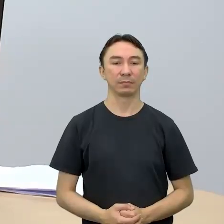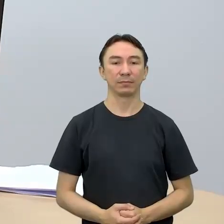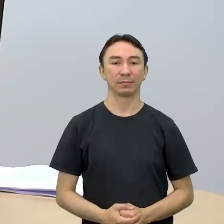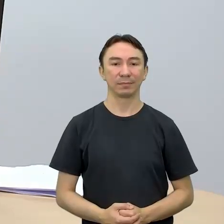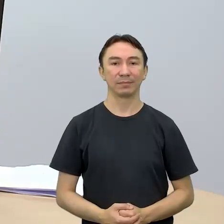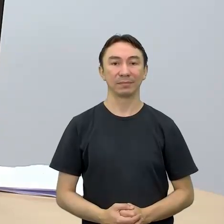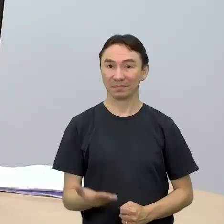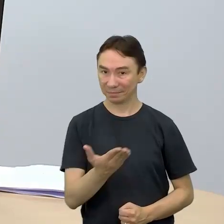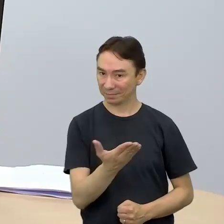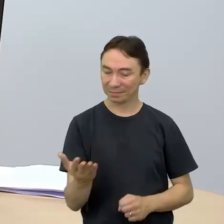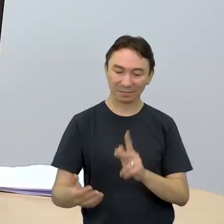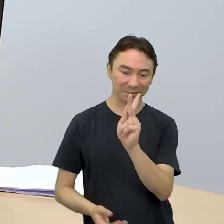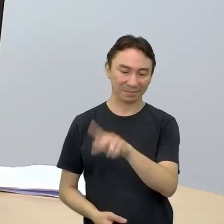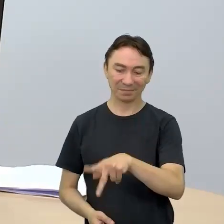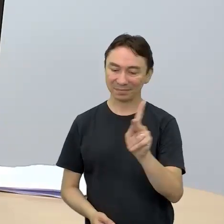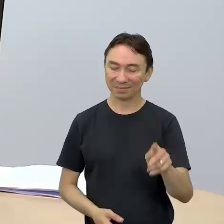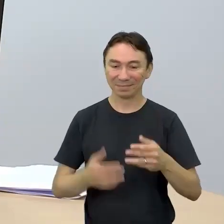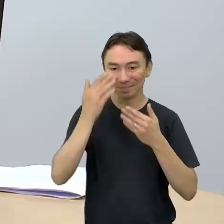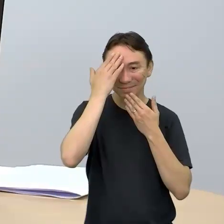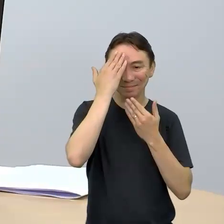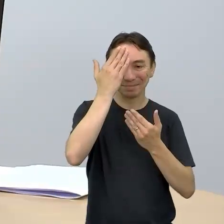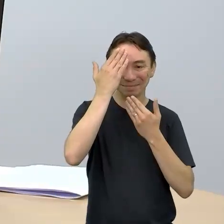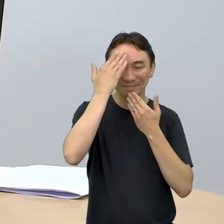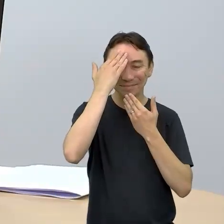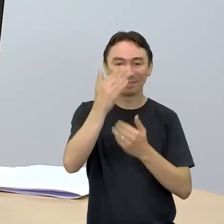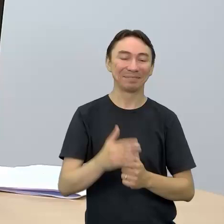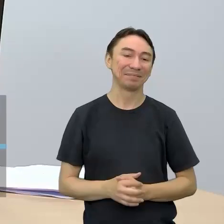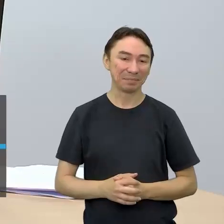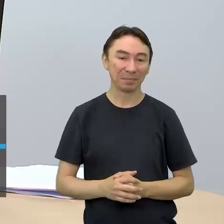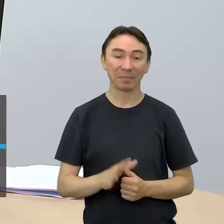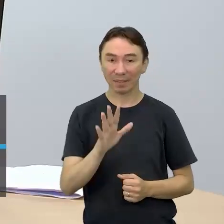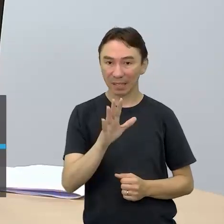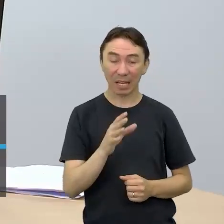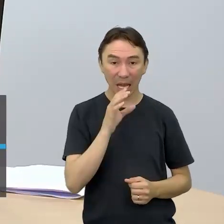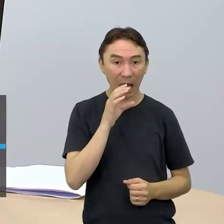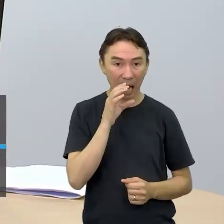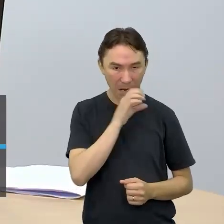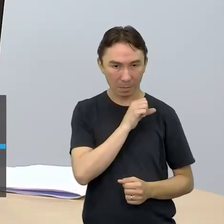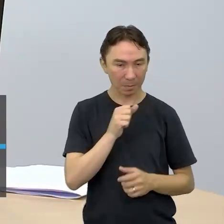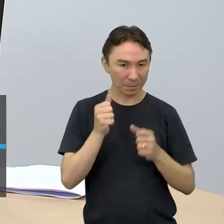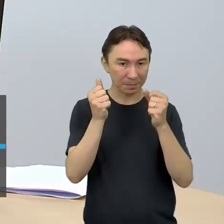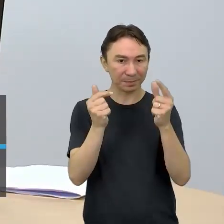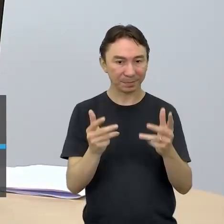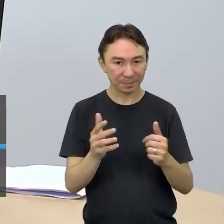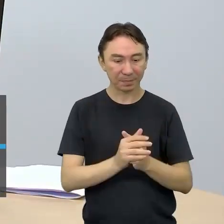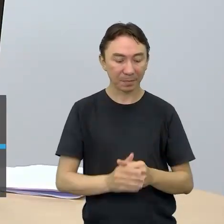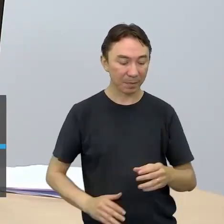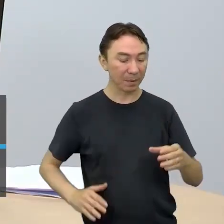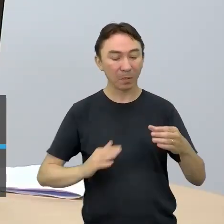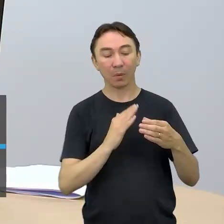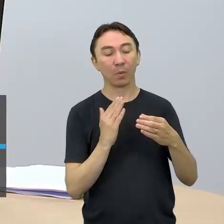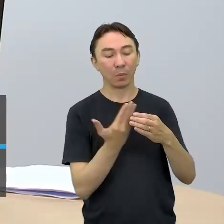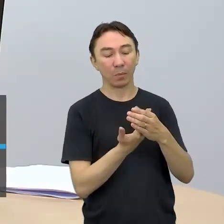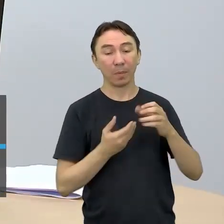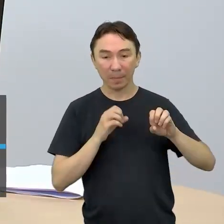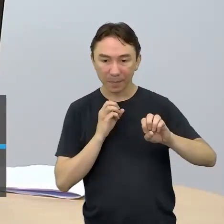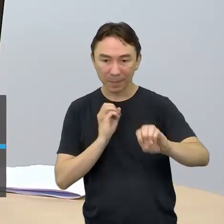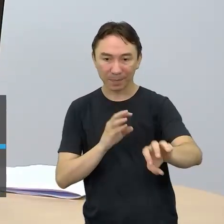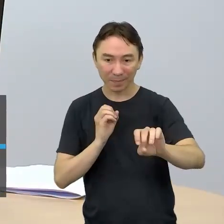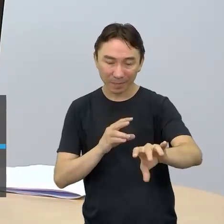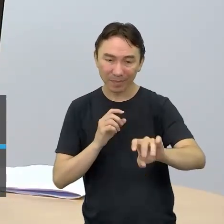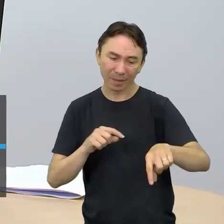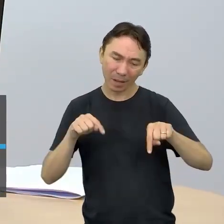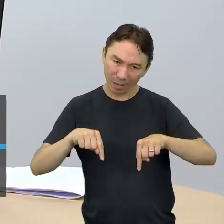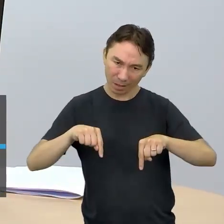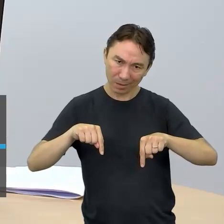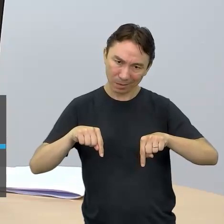Obrigada, professores. Voltamos, então, só para comentar rapidamente essa questão, a curadoria educacional nesse processo